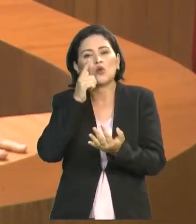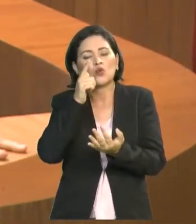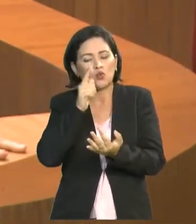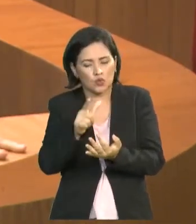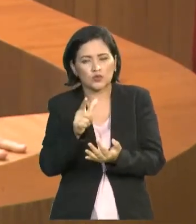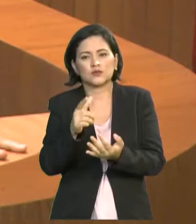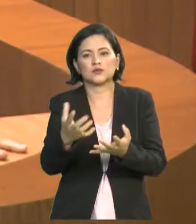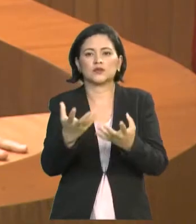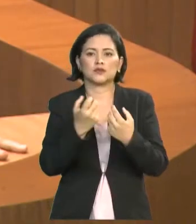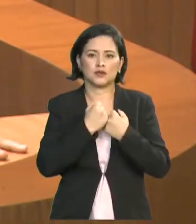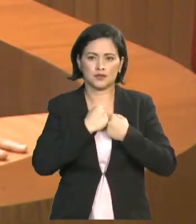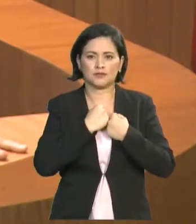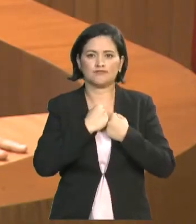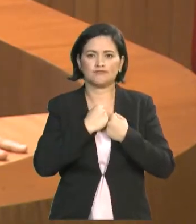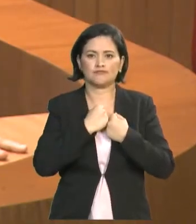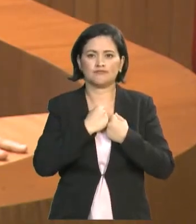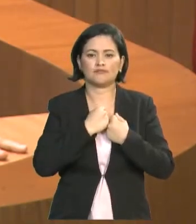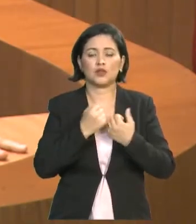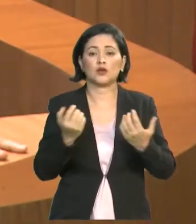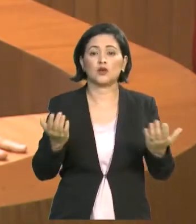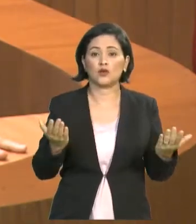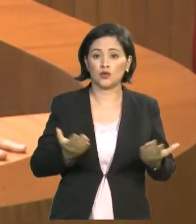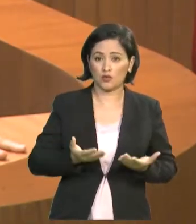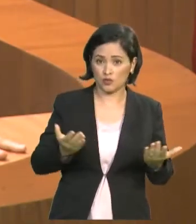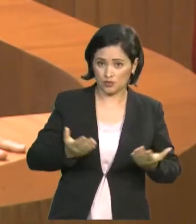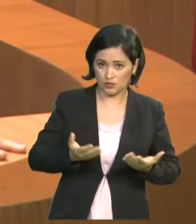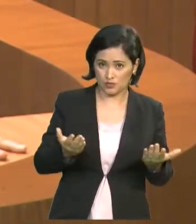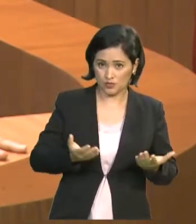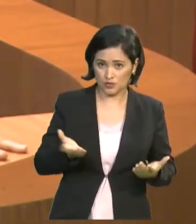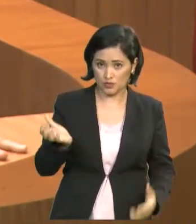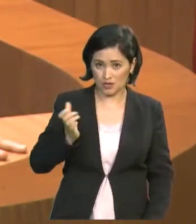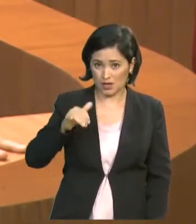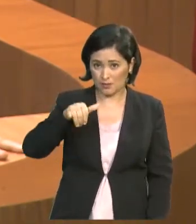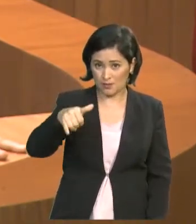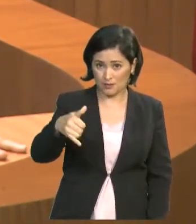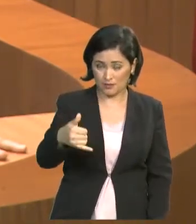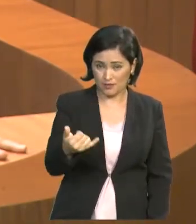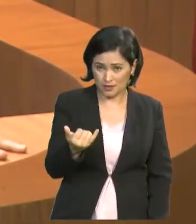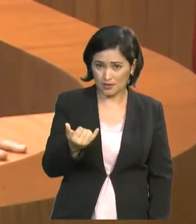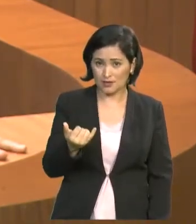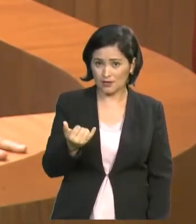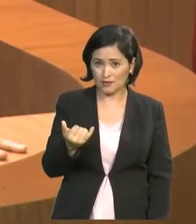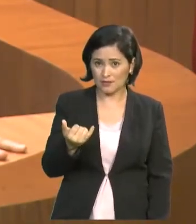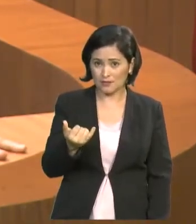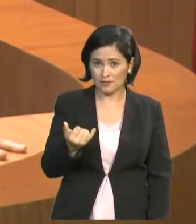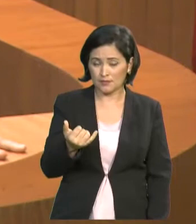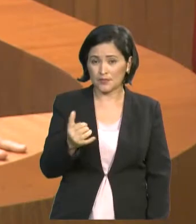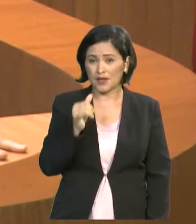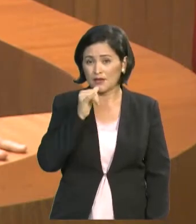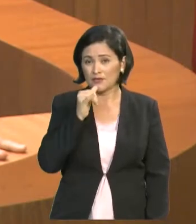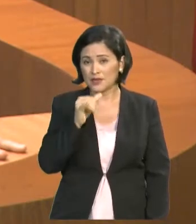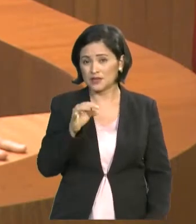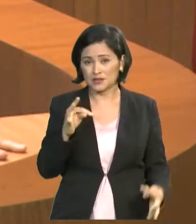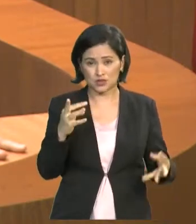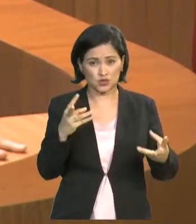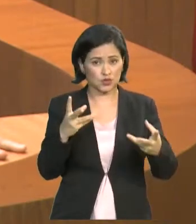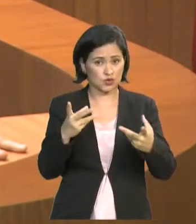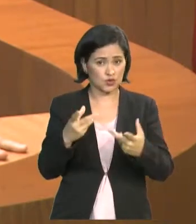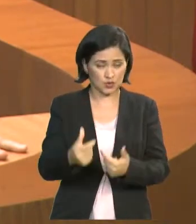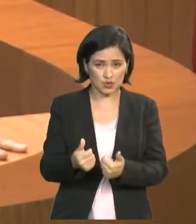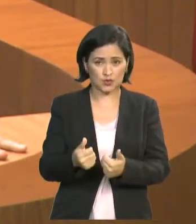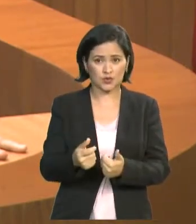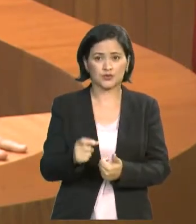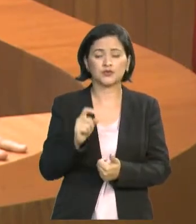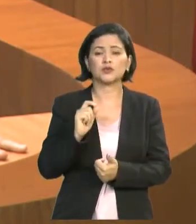Hoje eu quero aproveitar esse momento para informar a todos que protocolei uma